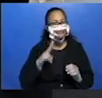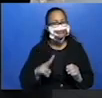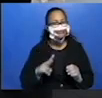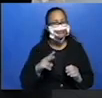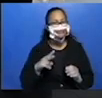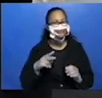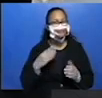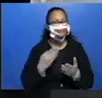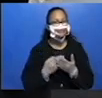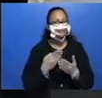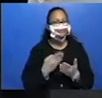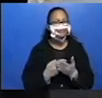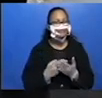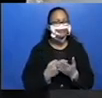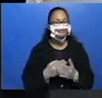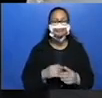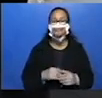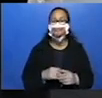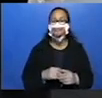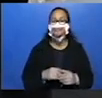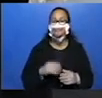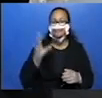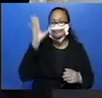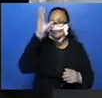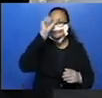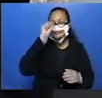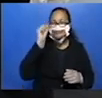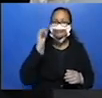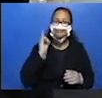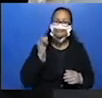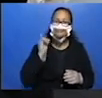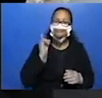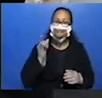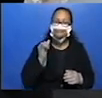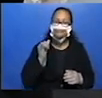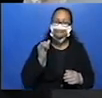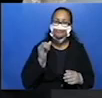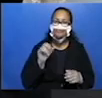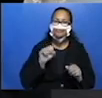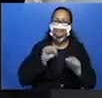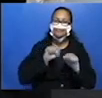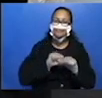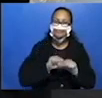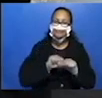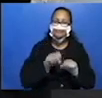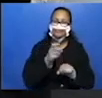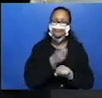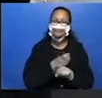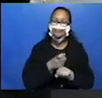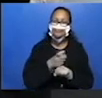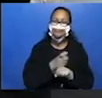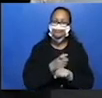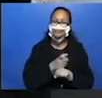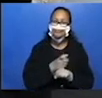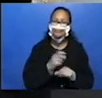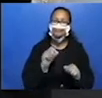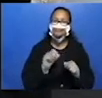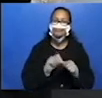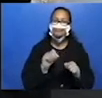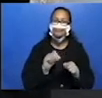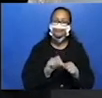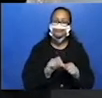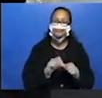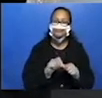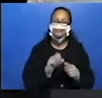aqui, ó. Aprender sobre narrativas, substantivos e adjetivos e fazer exercícios juntos.